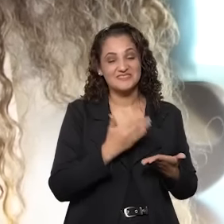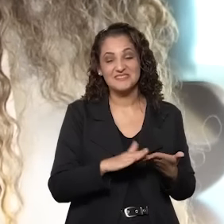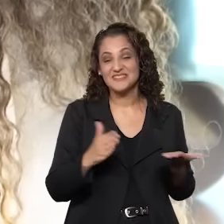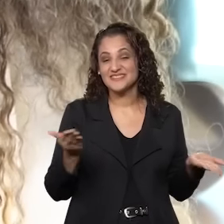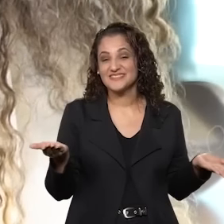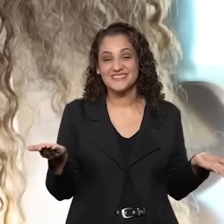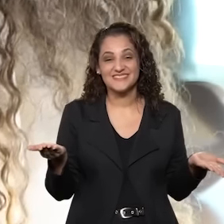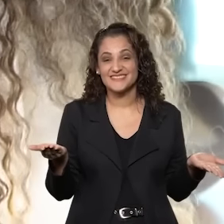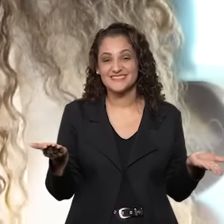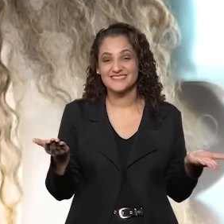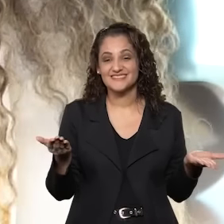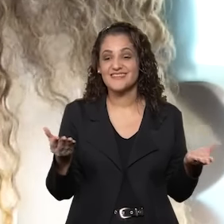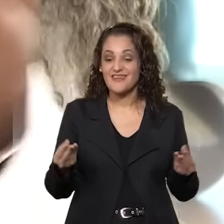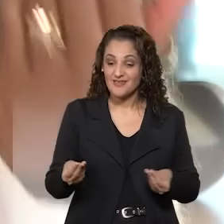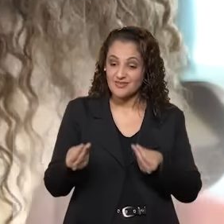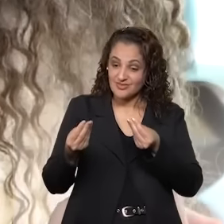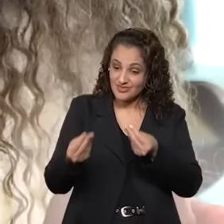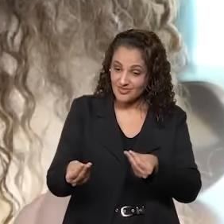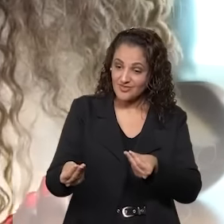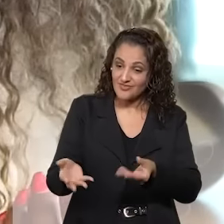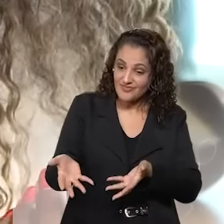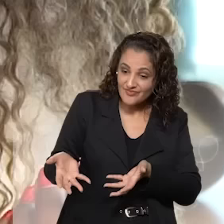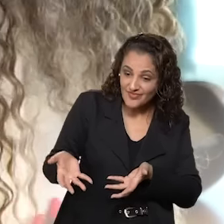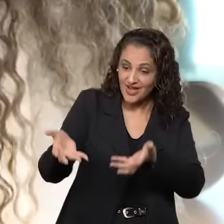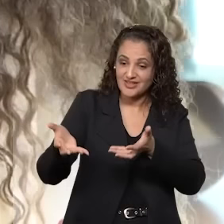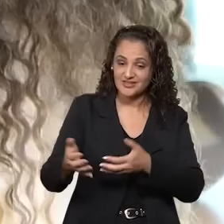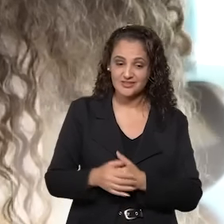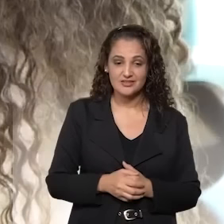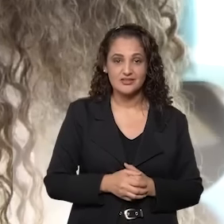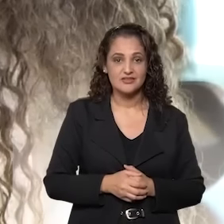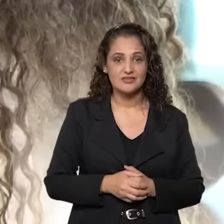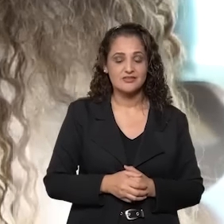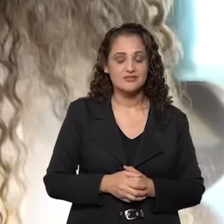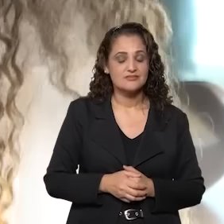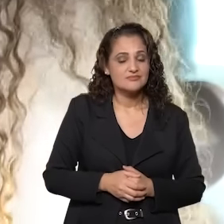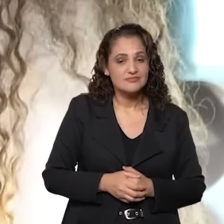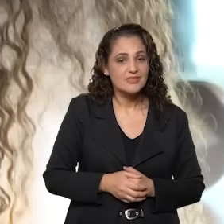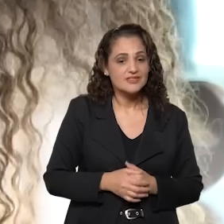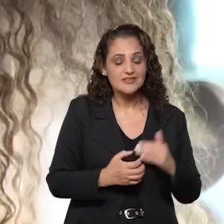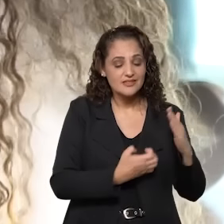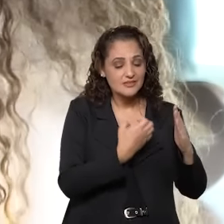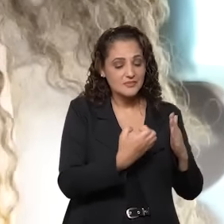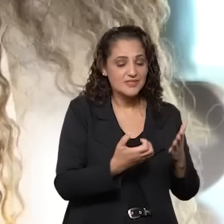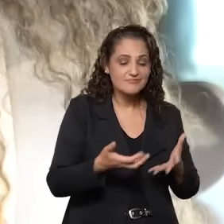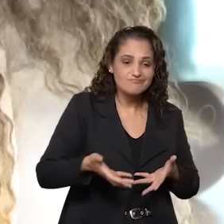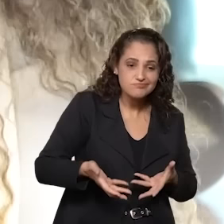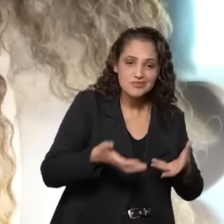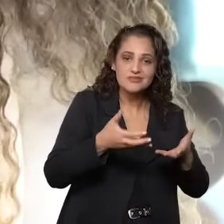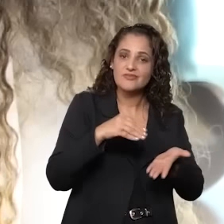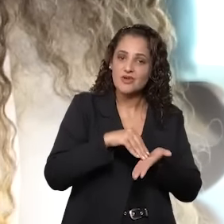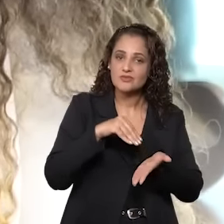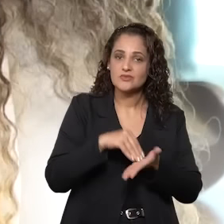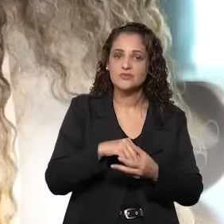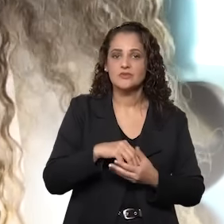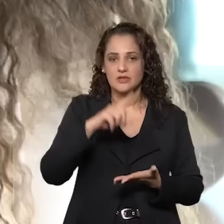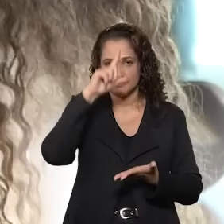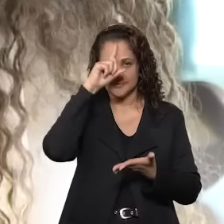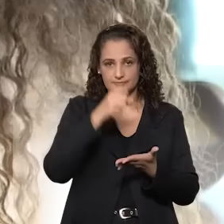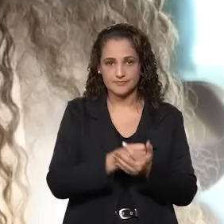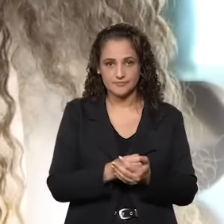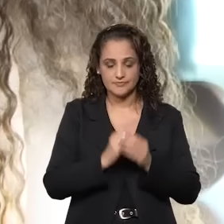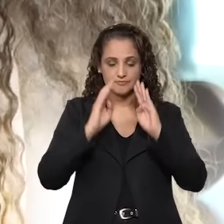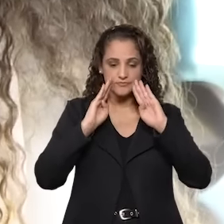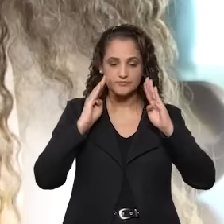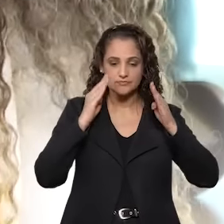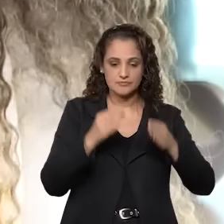empoderar impulsionar o lado de lá e precisava trabalhar o lado de cá o lado das organizações né e naquele momento então eu tomei a decisão de focar a minha